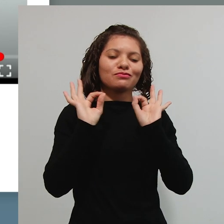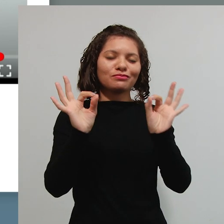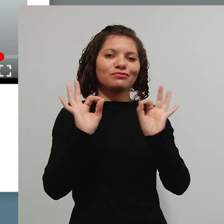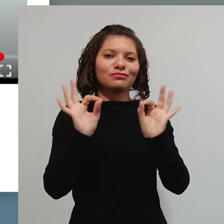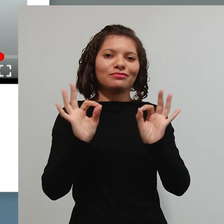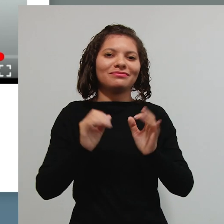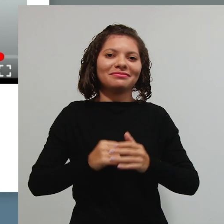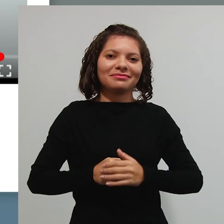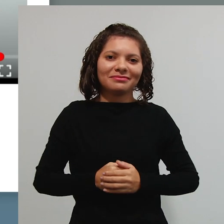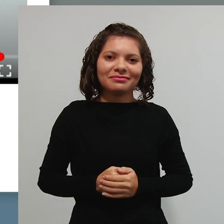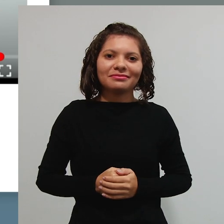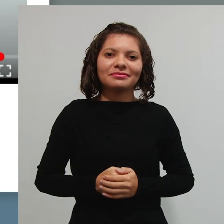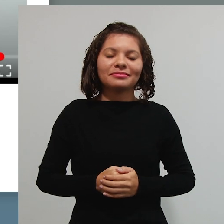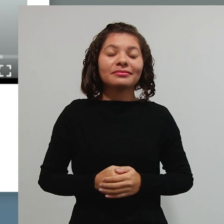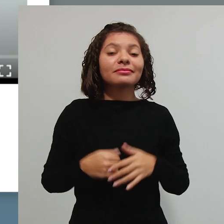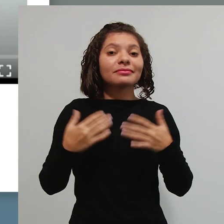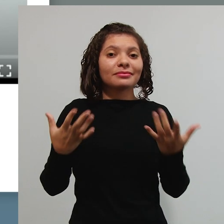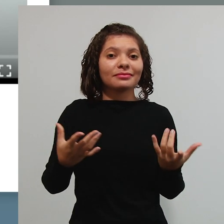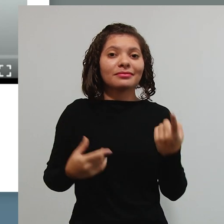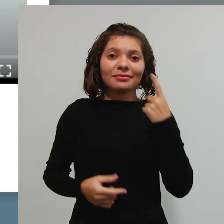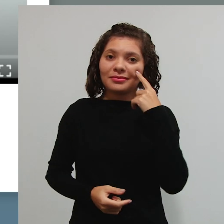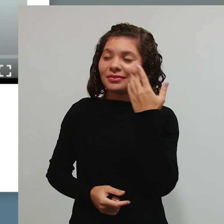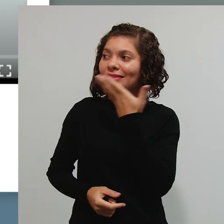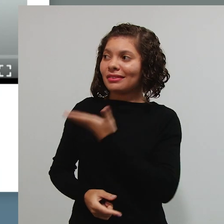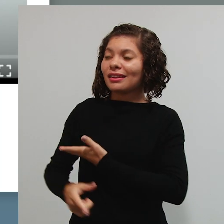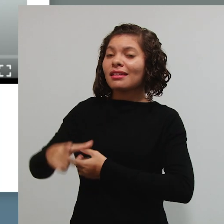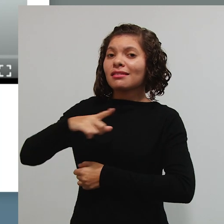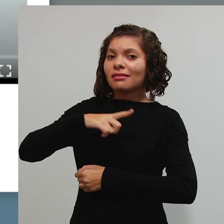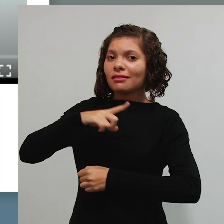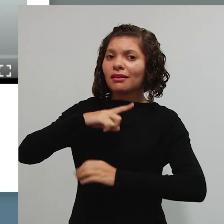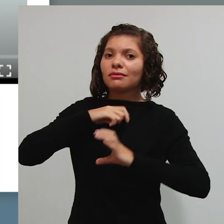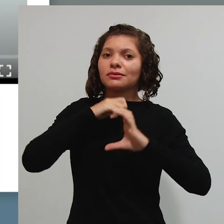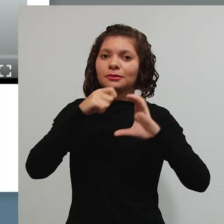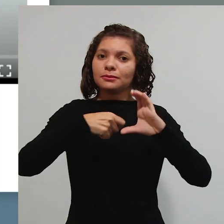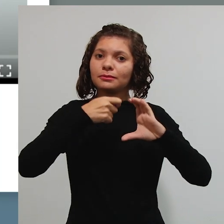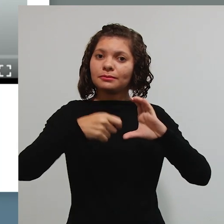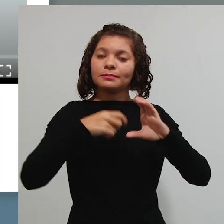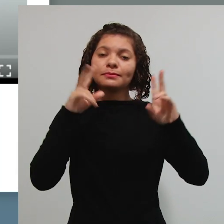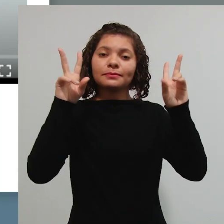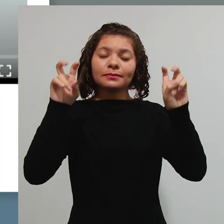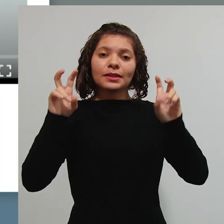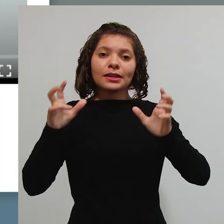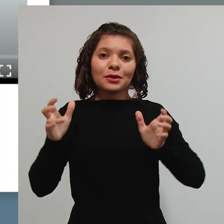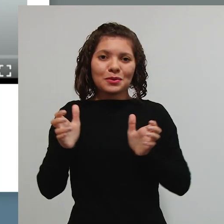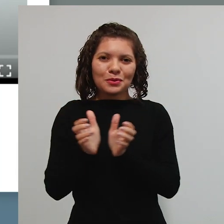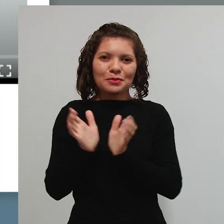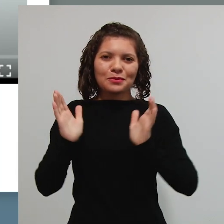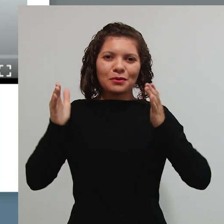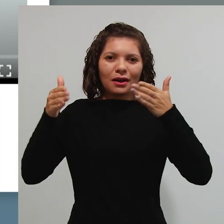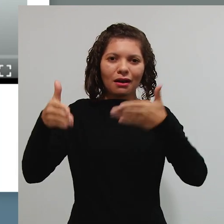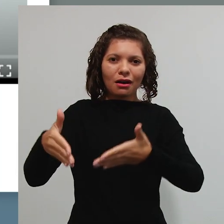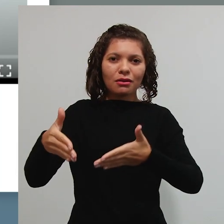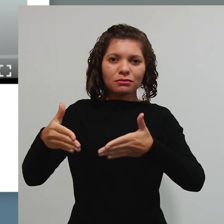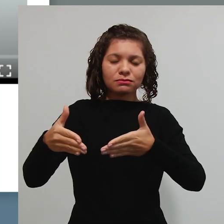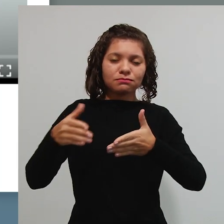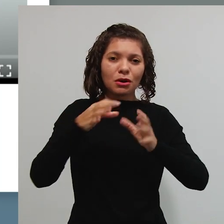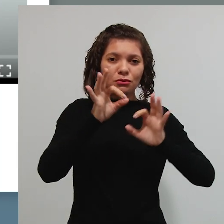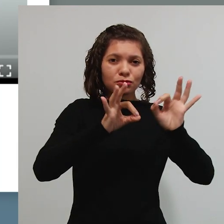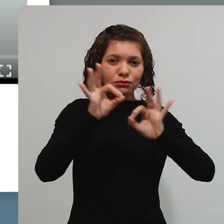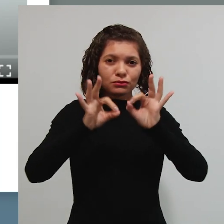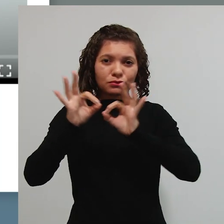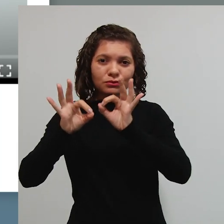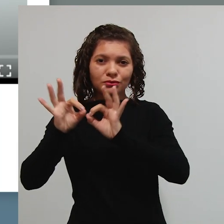gente? Então, aqui tem uma incorporação, né, um vídeo sobre grupos focais produzido